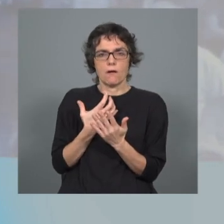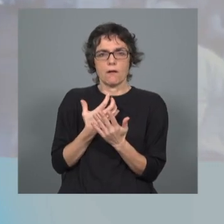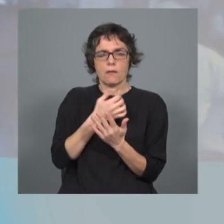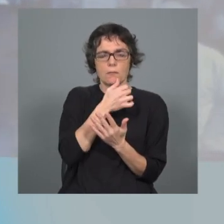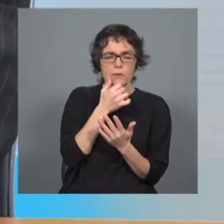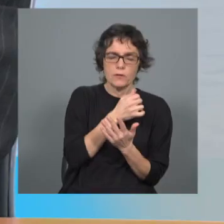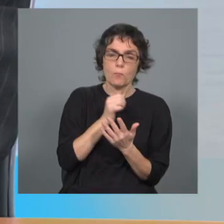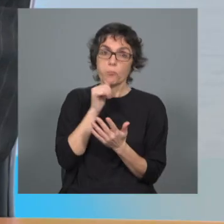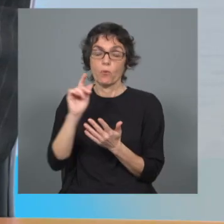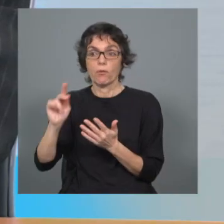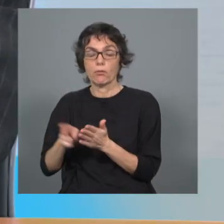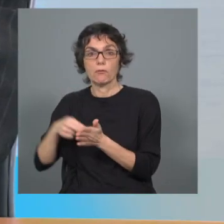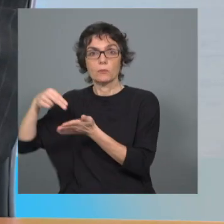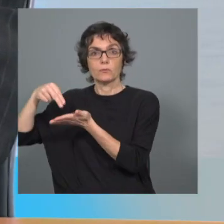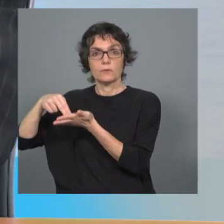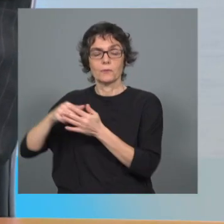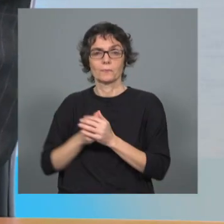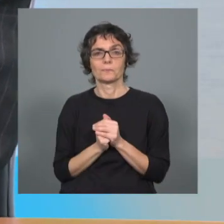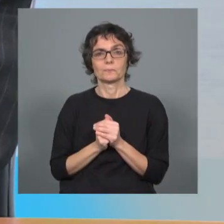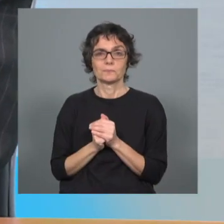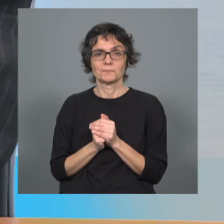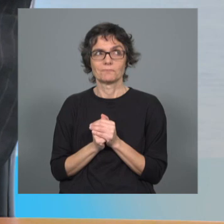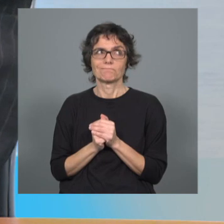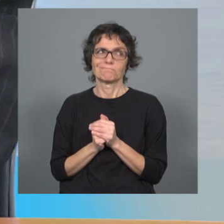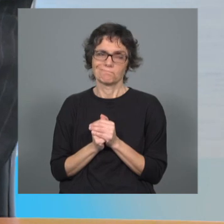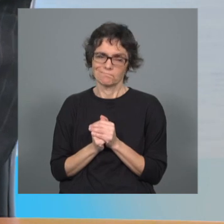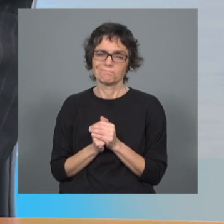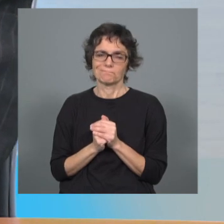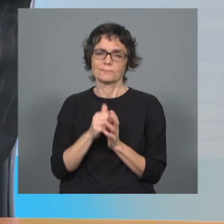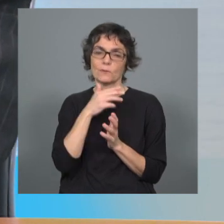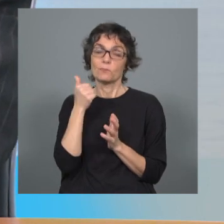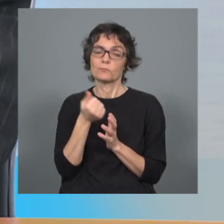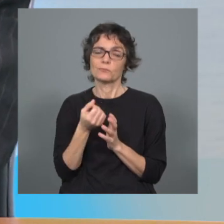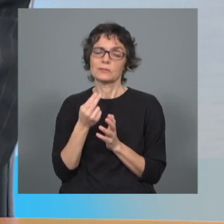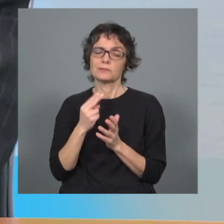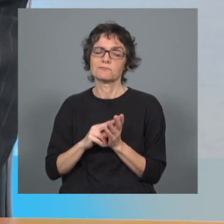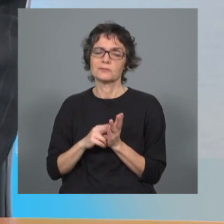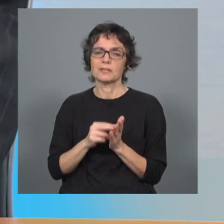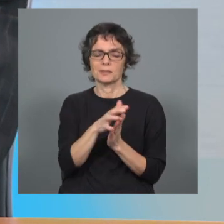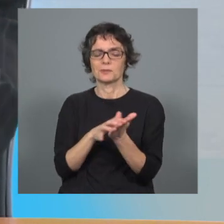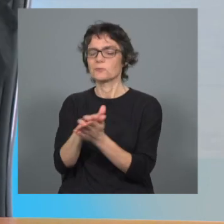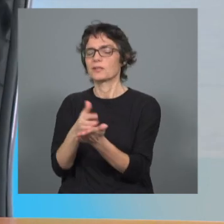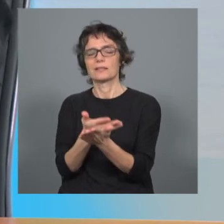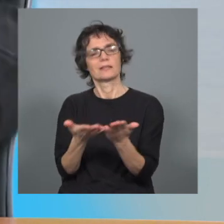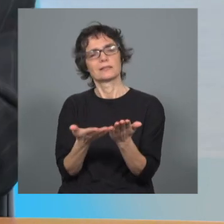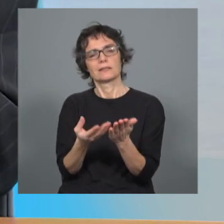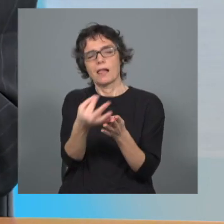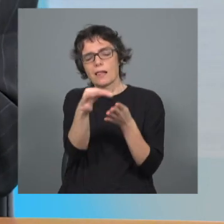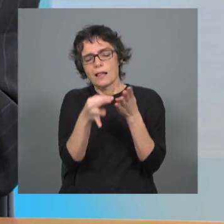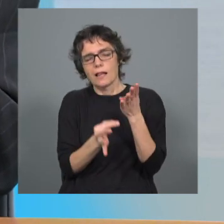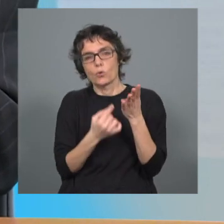Cristo. É muito bonito porque estes textos estão carregados de